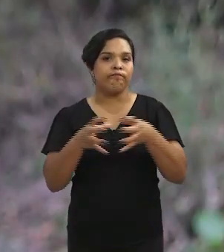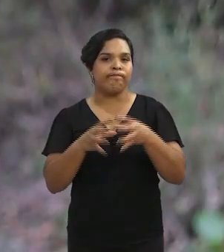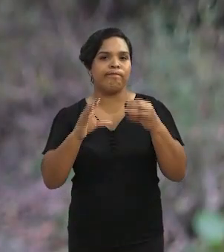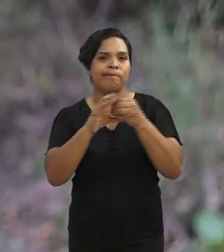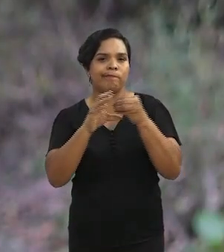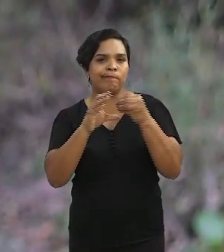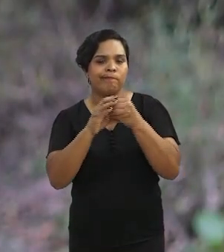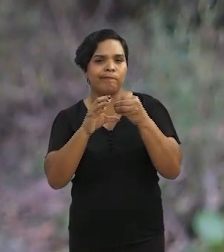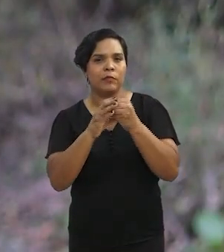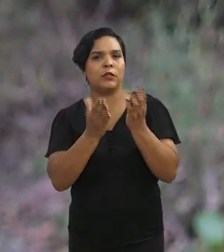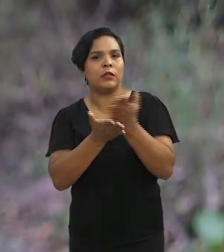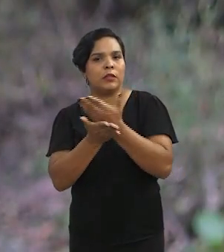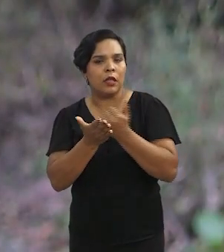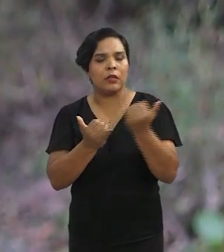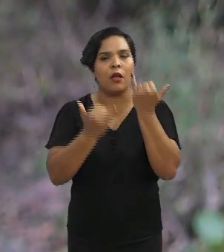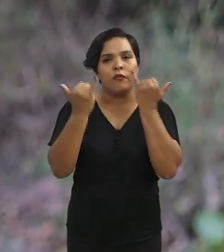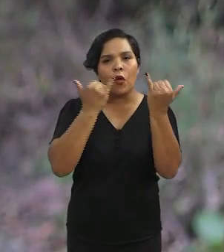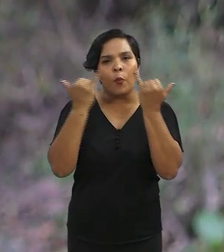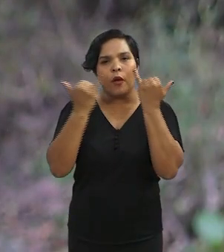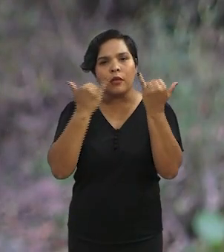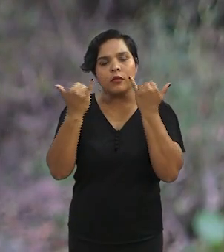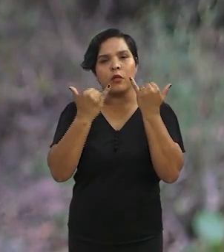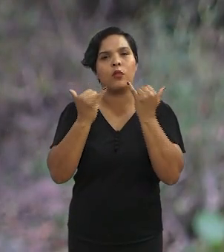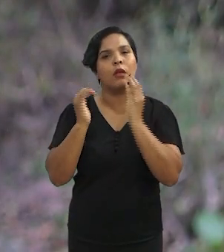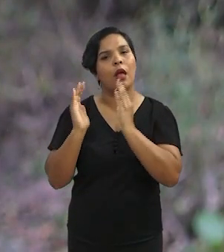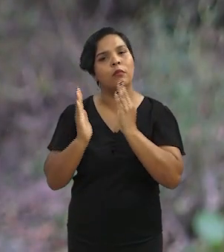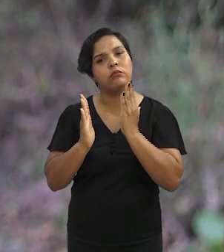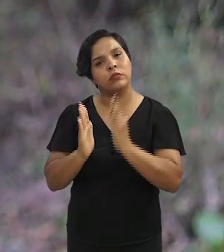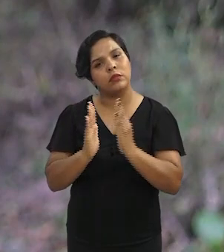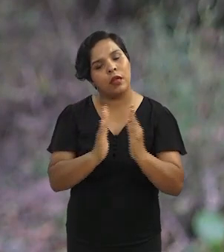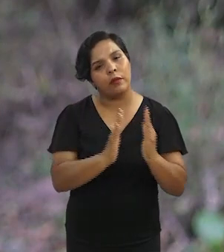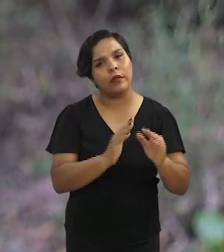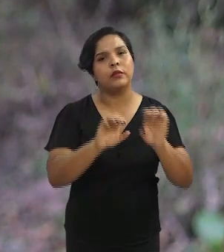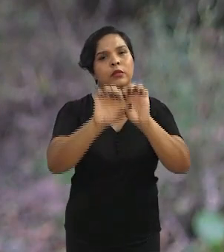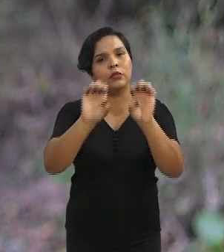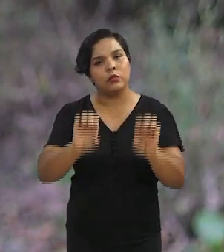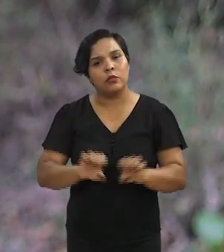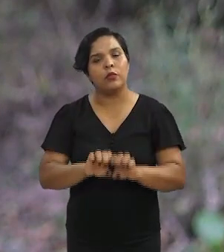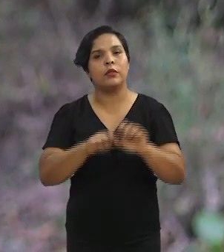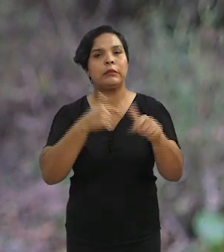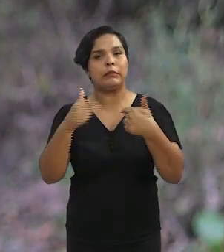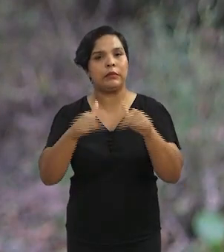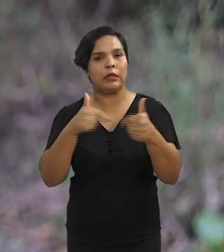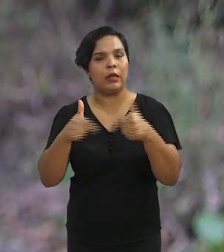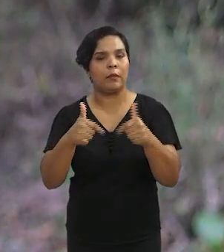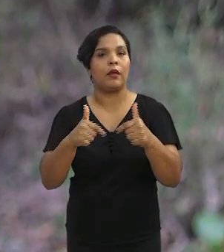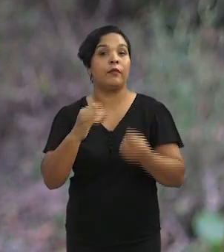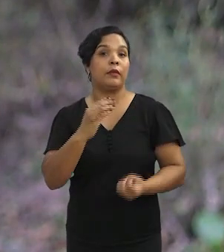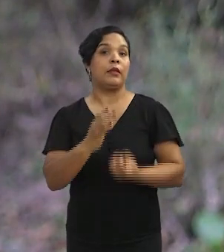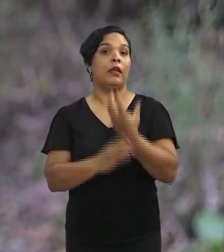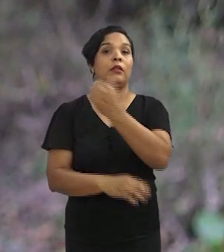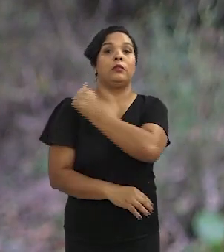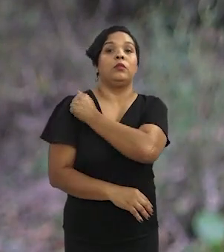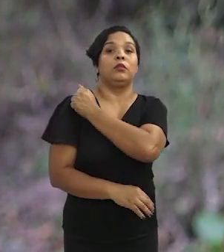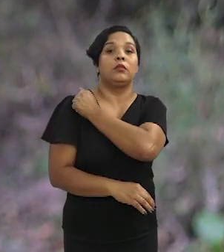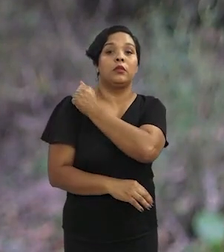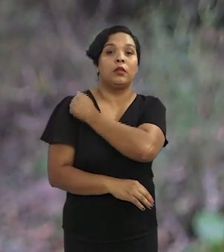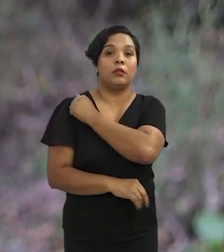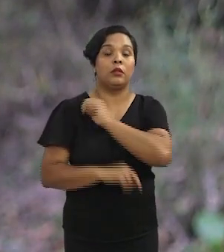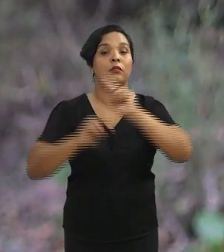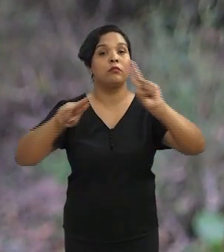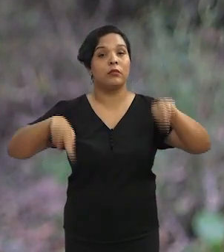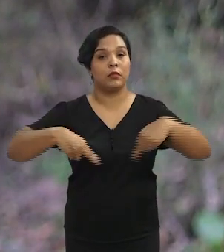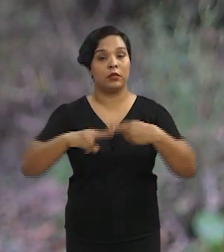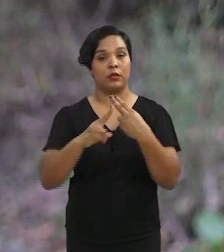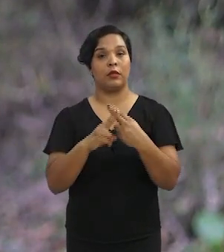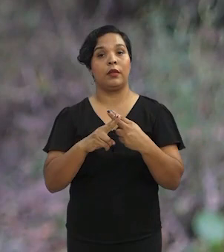Um banco de dados de moléculas que dispõe de informações como sequência, estrutura e atividades foi criado por estudantes